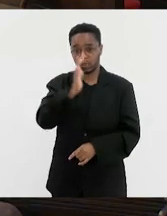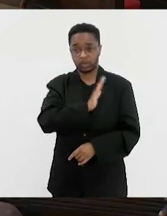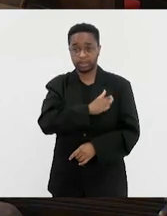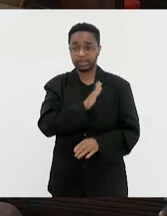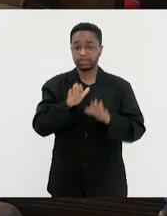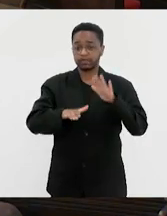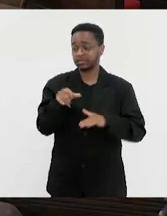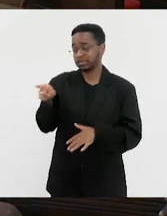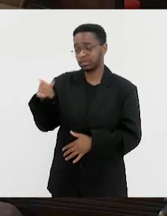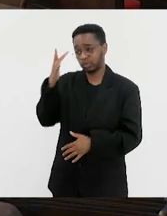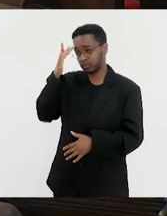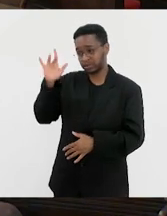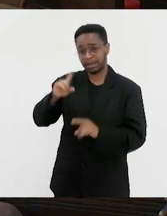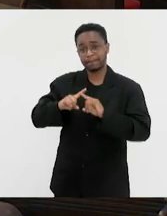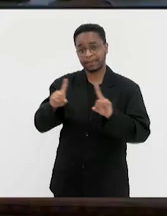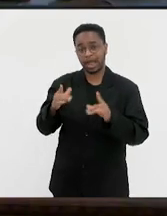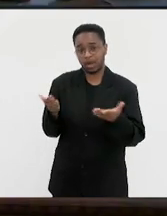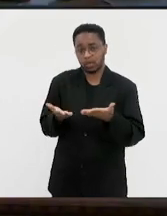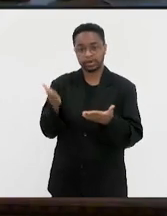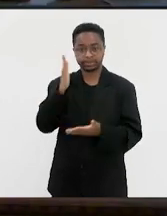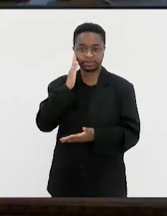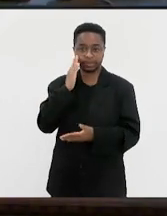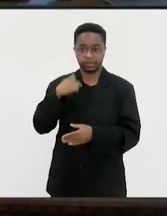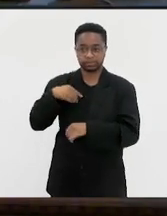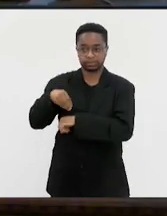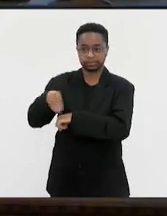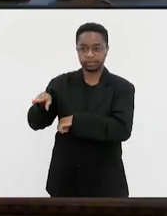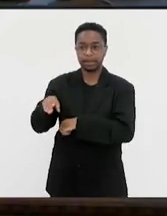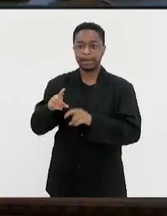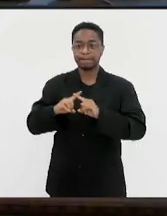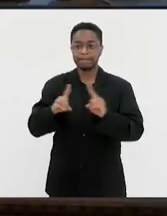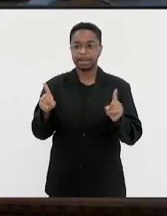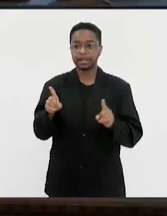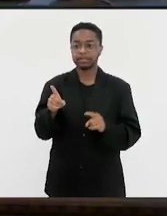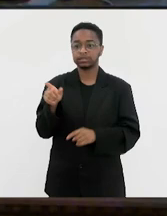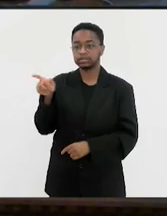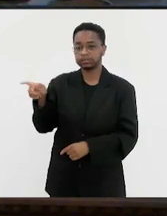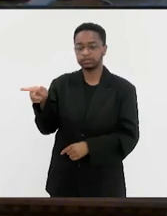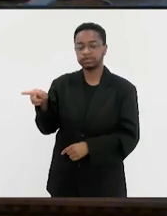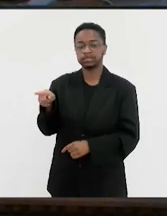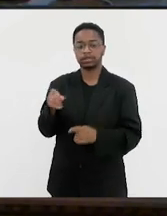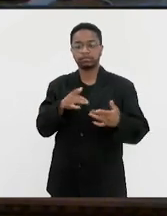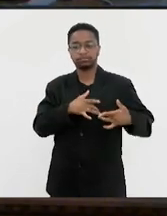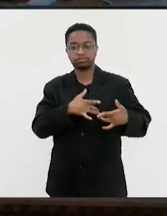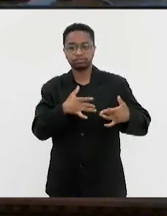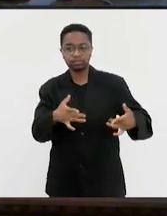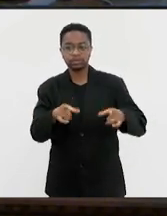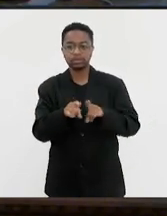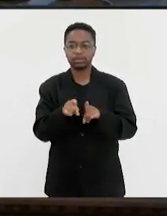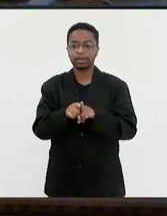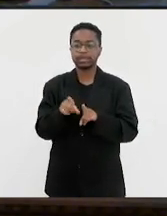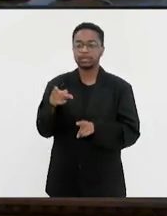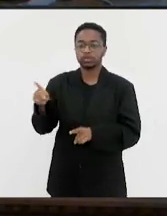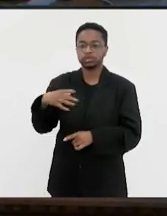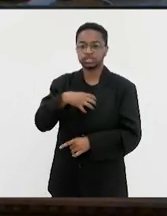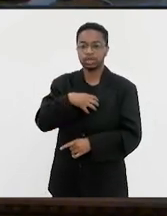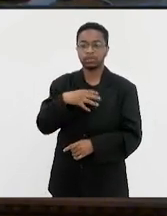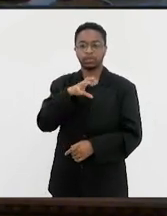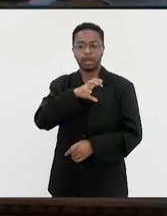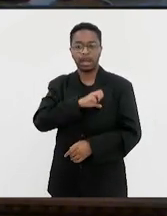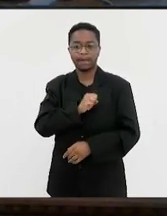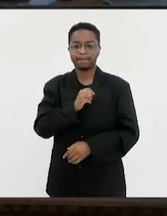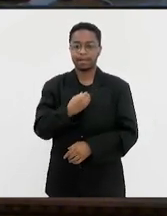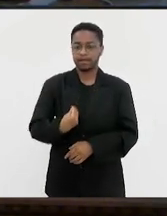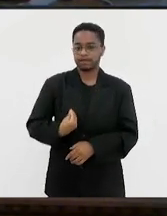está sabendo disso agora. Mas vou a sua generosidade, seu jeito de amar a vida,